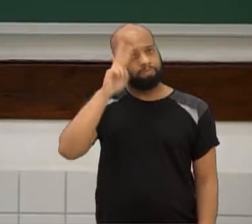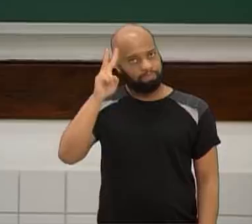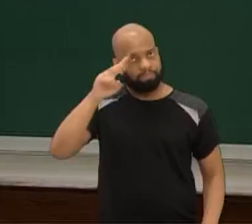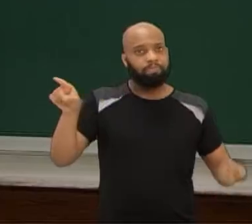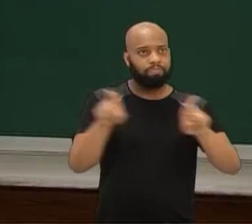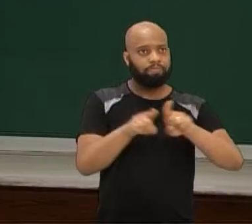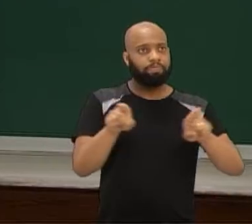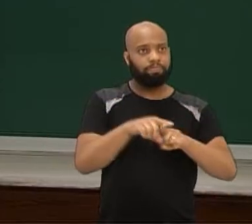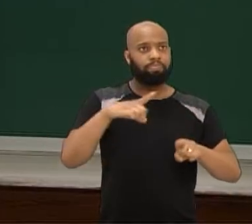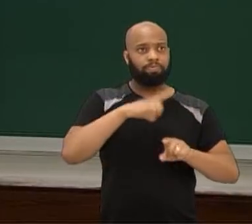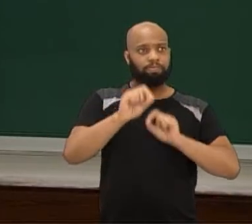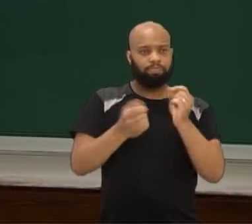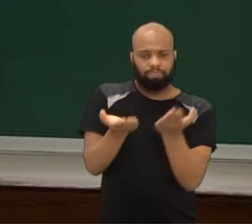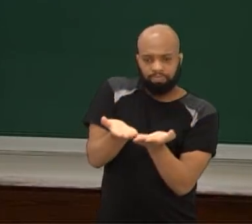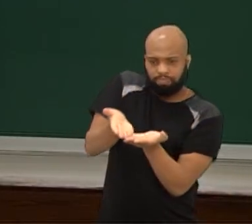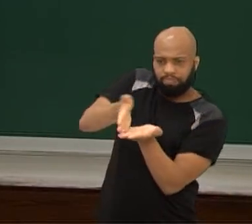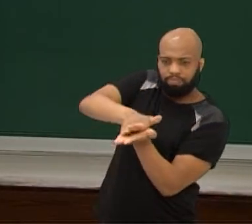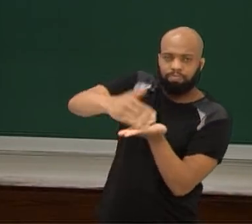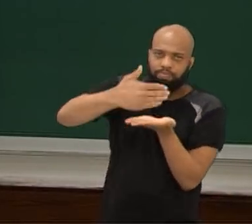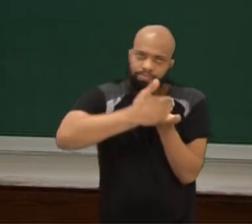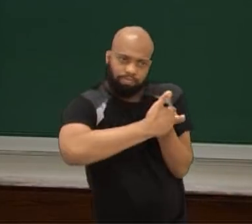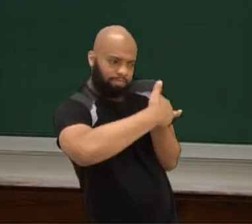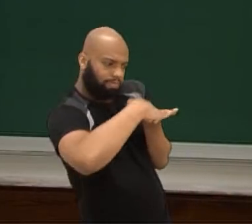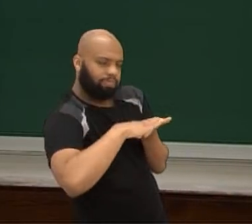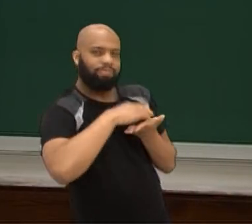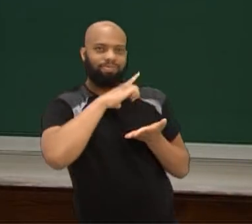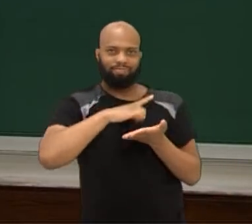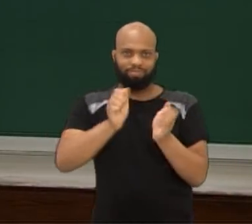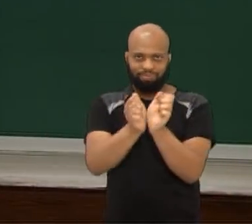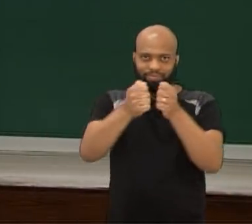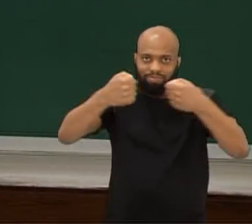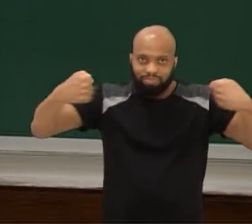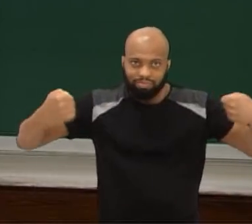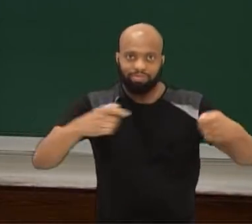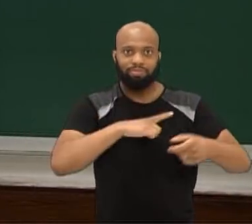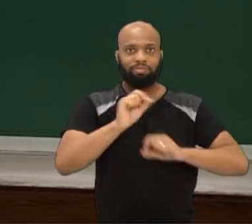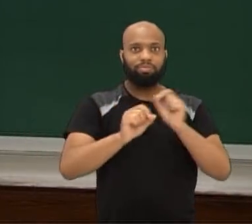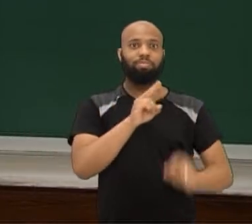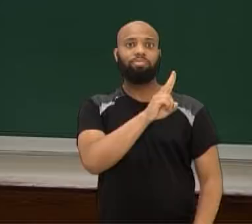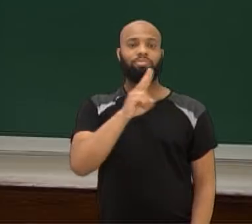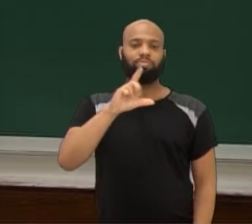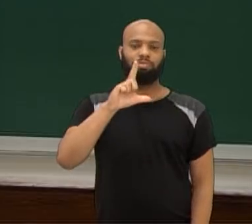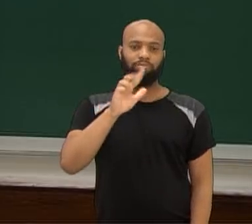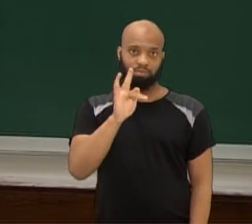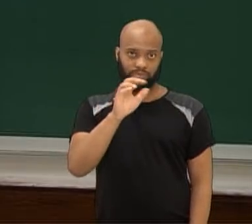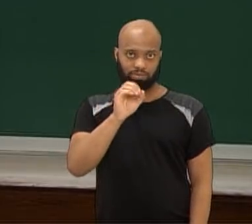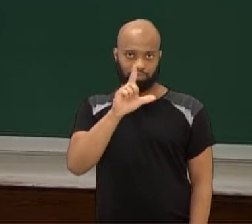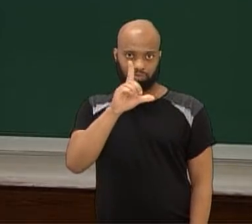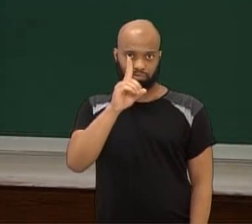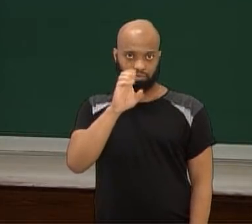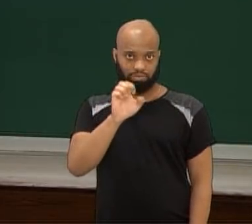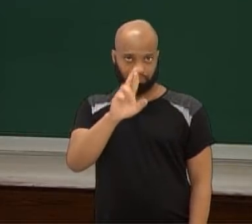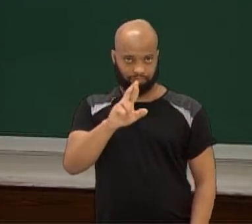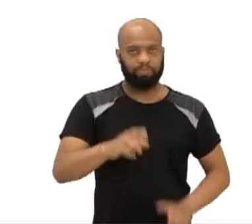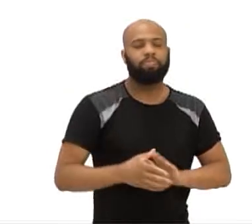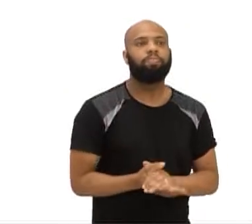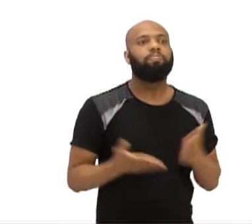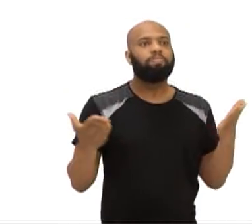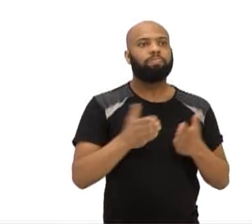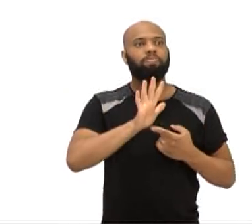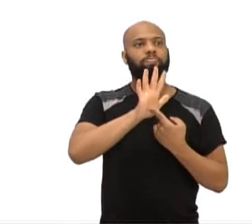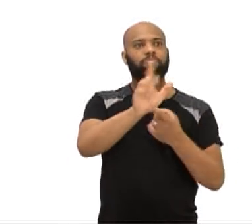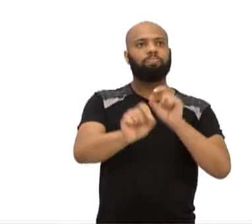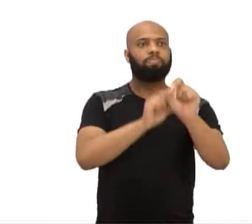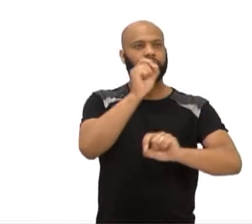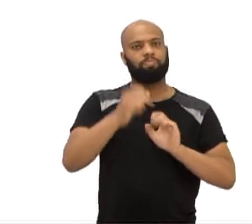esse que se divide em dobras, aquele que você pega, que é dividido em dobras, chama-se folder. Trouxe para